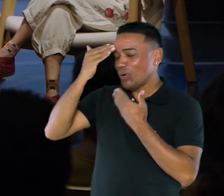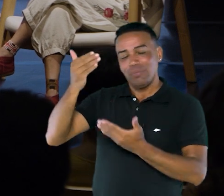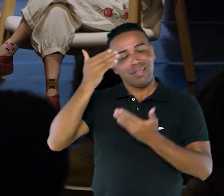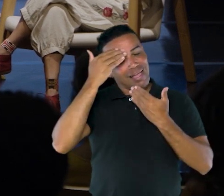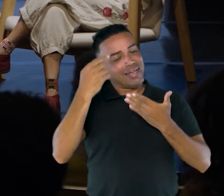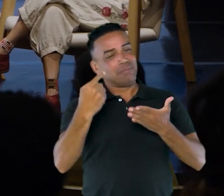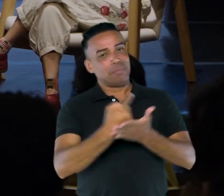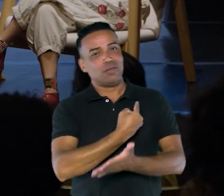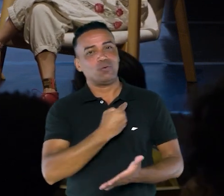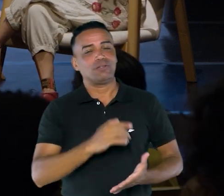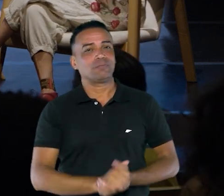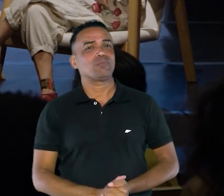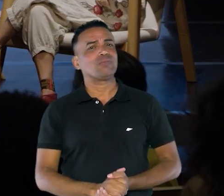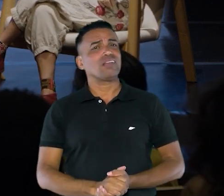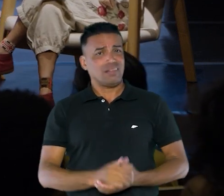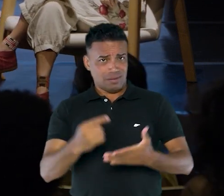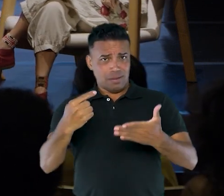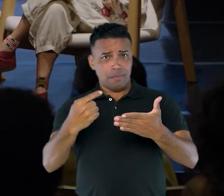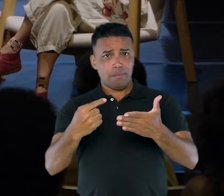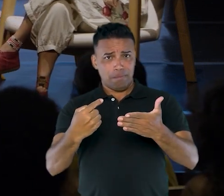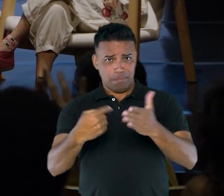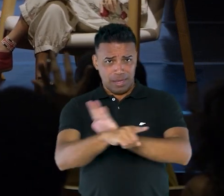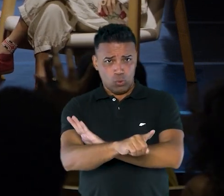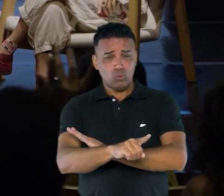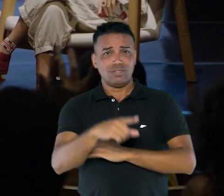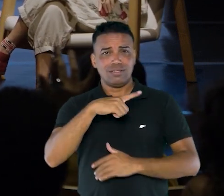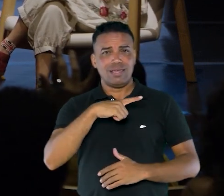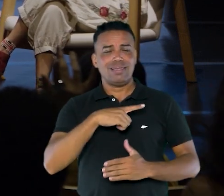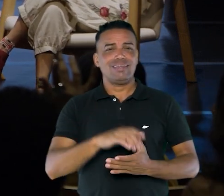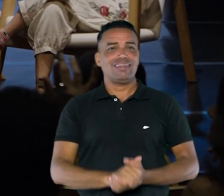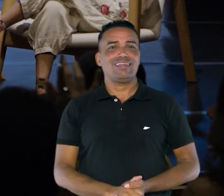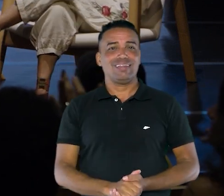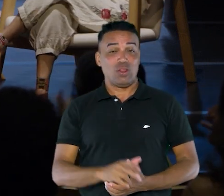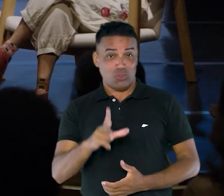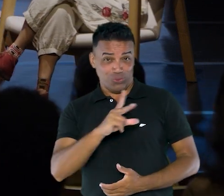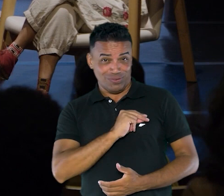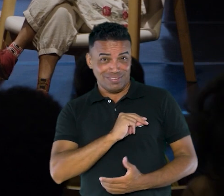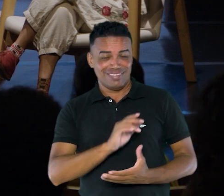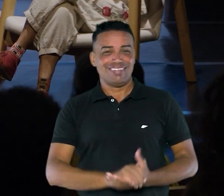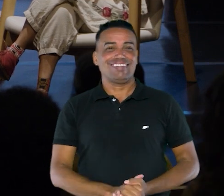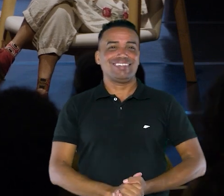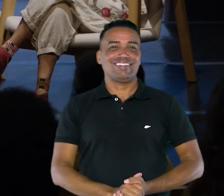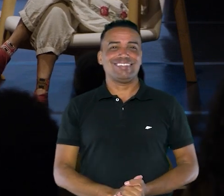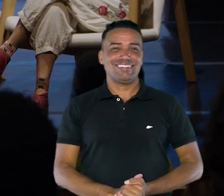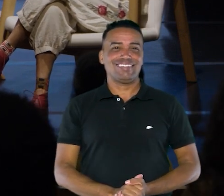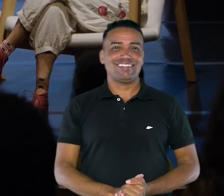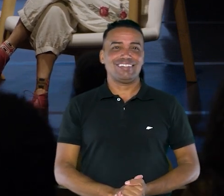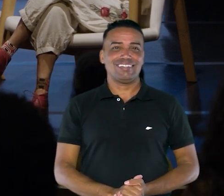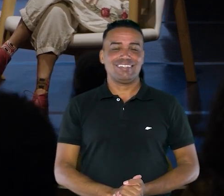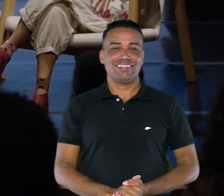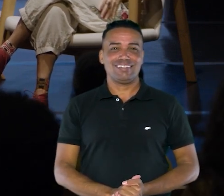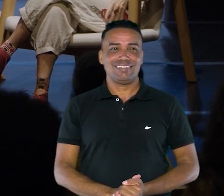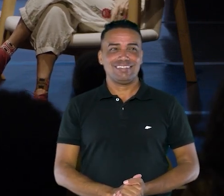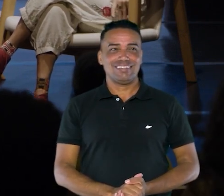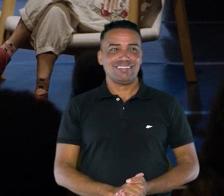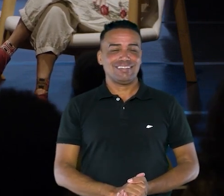Obrigada pela pergunta. Mais alguma pergunta? Uau! Então,